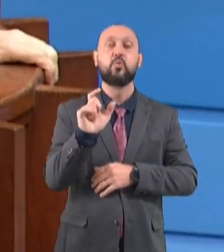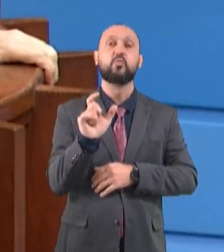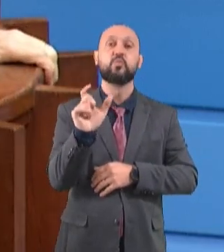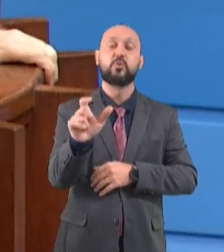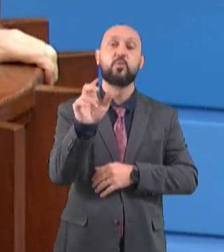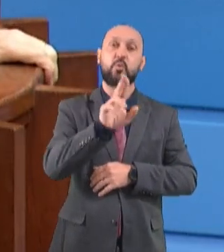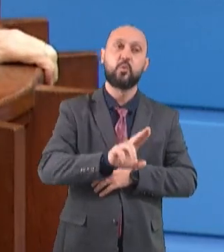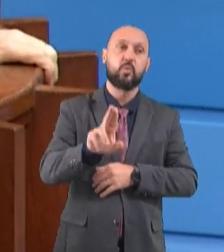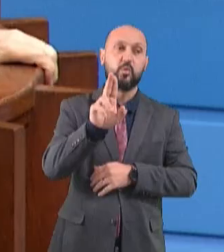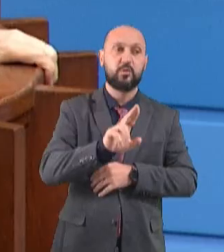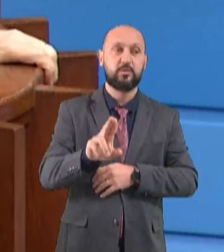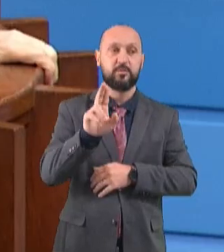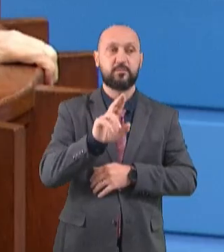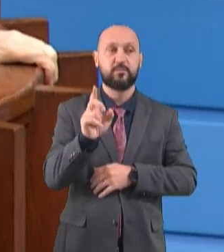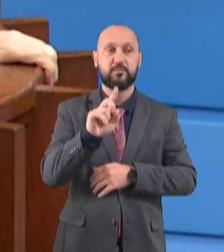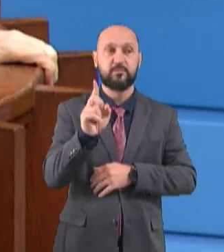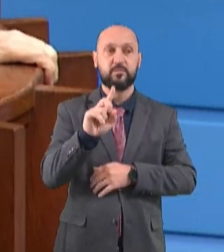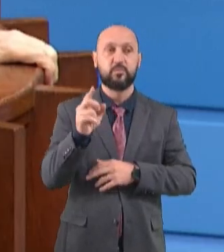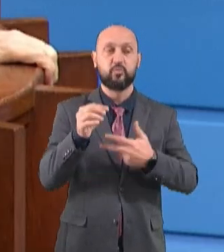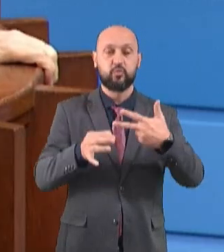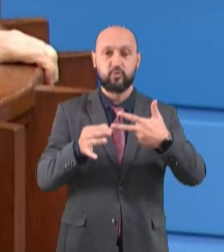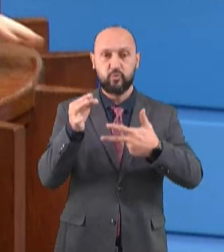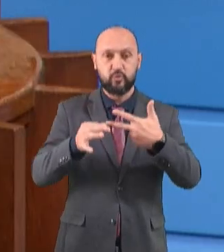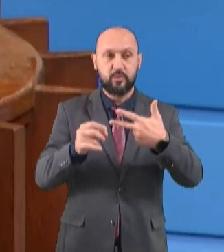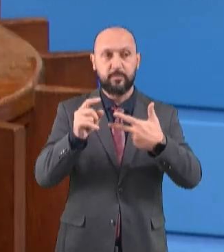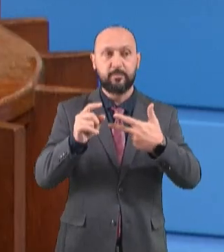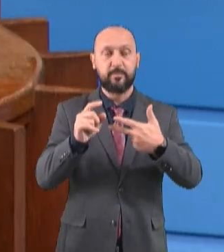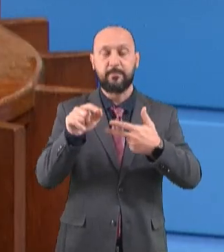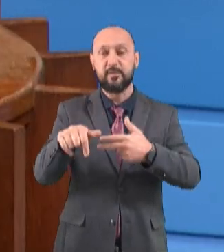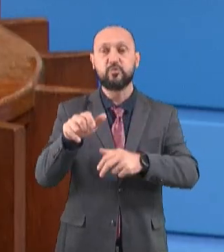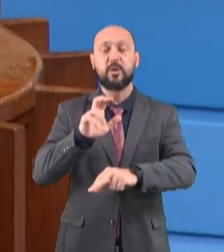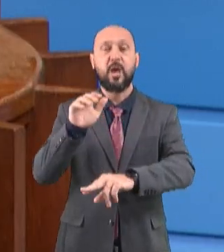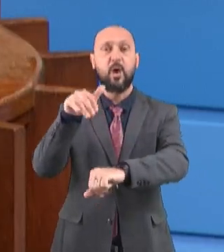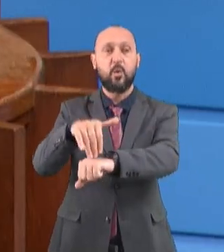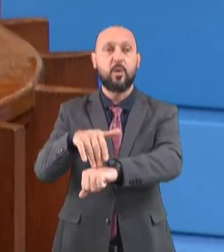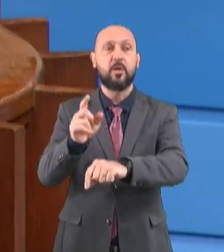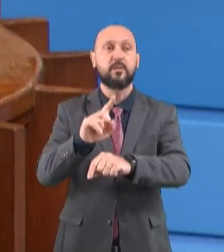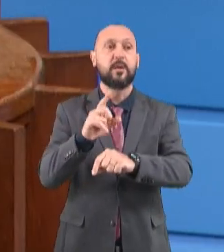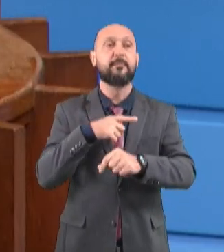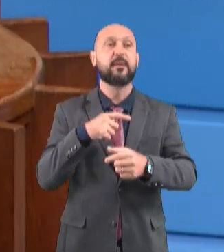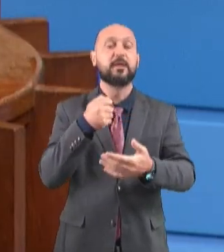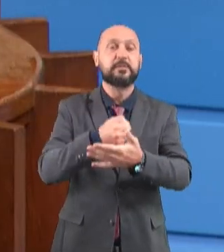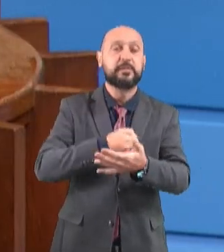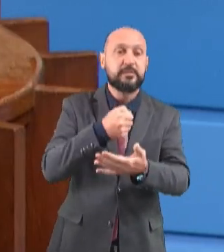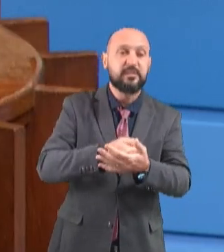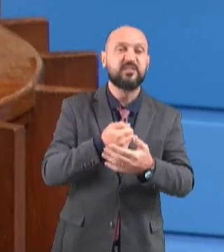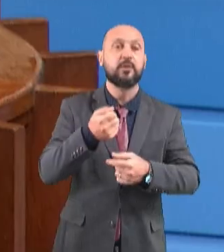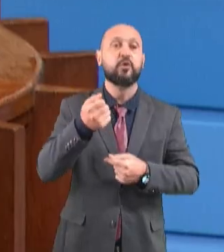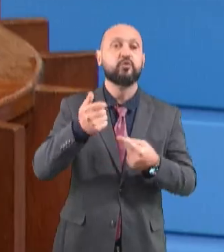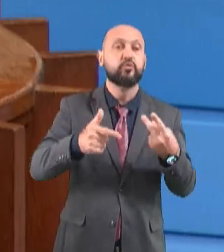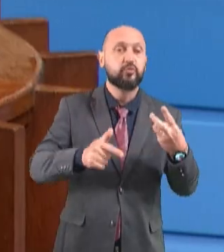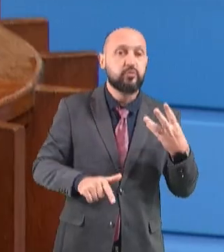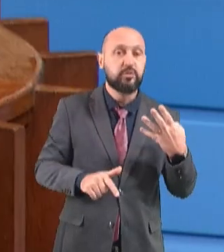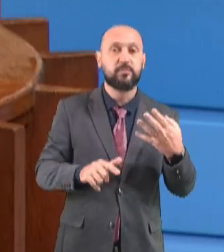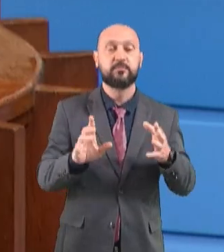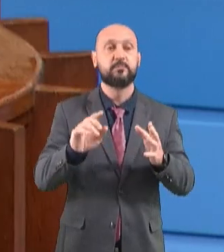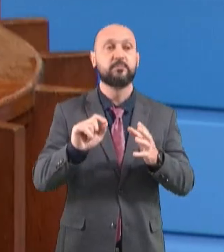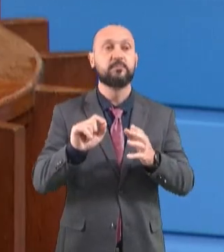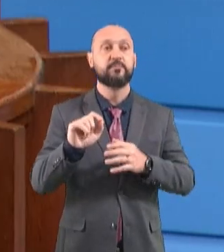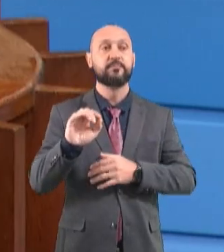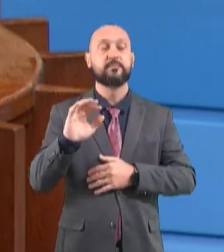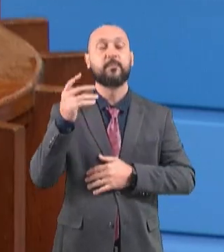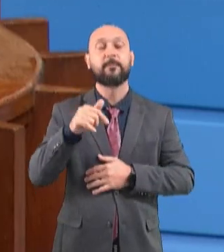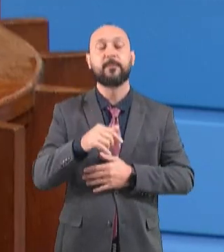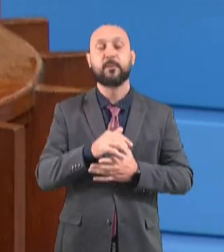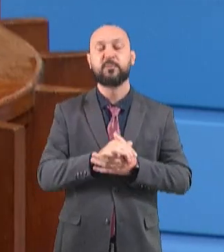termo usado no Poder Judiciário para réus, quanto mais é quem é insistente, aquilo que é recorrente. O que